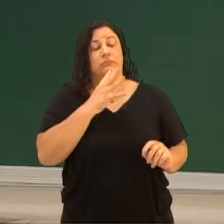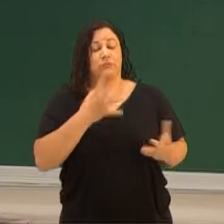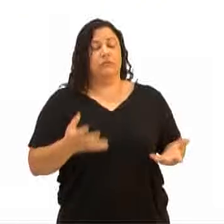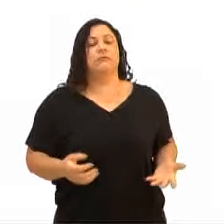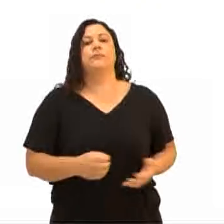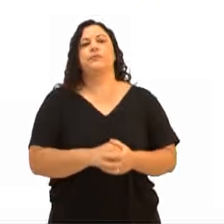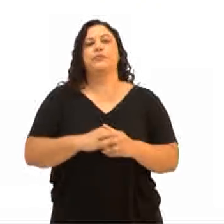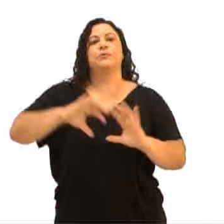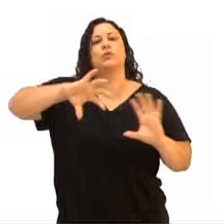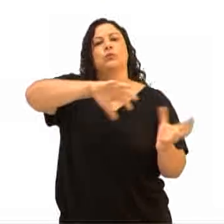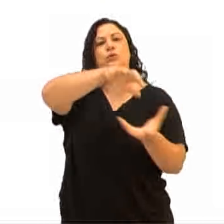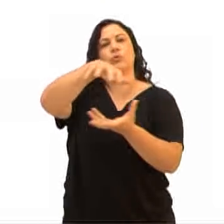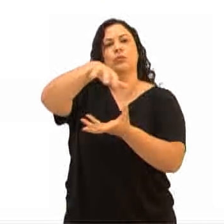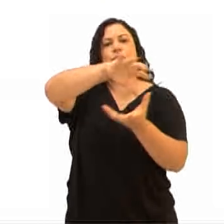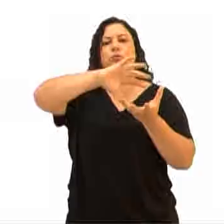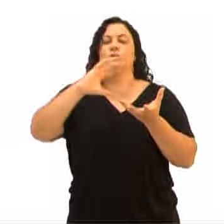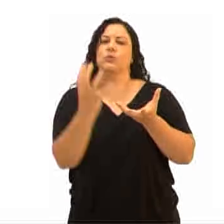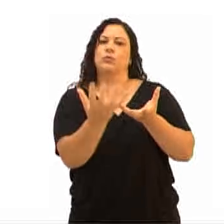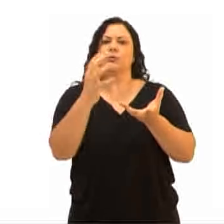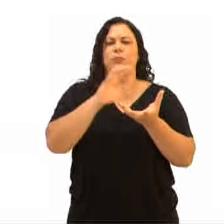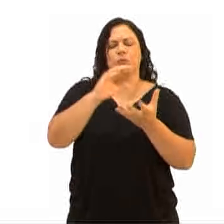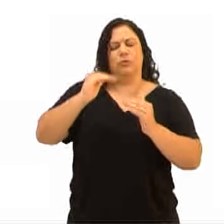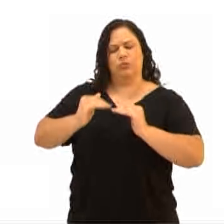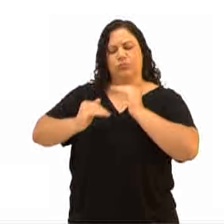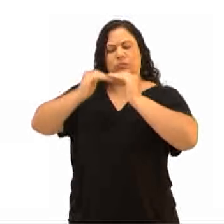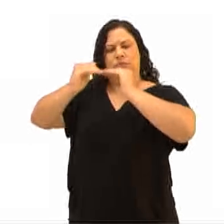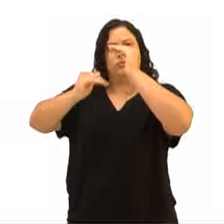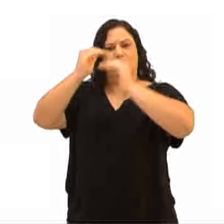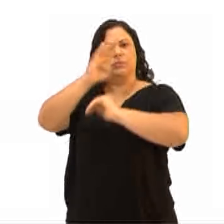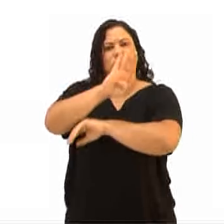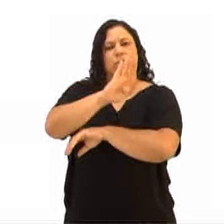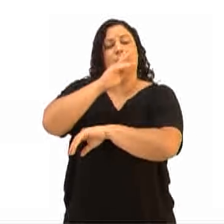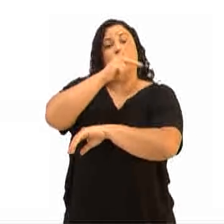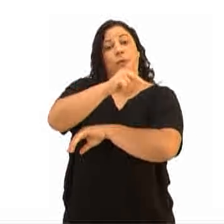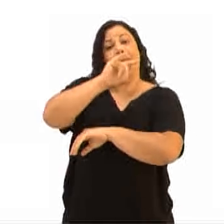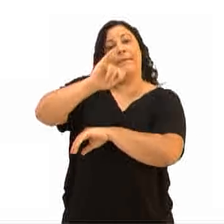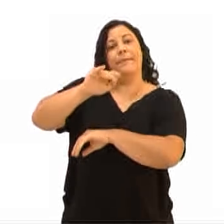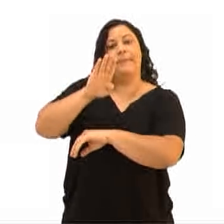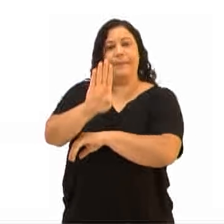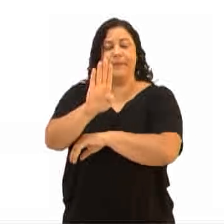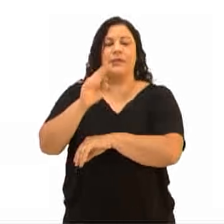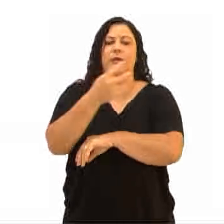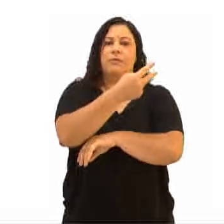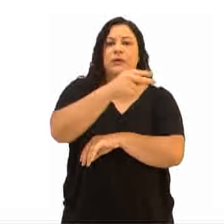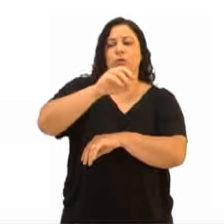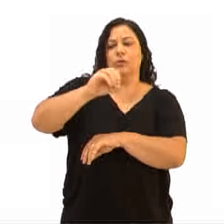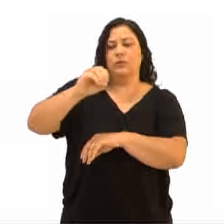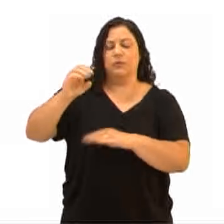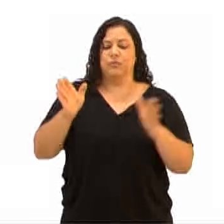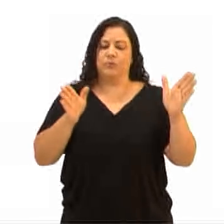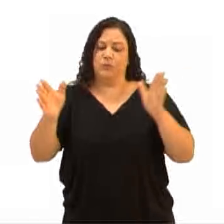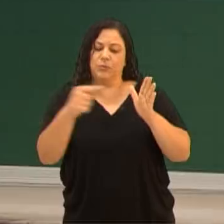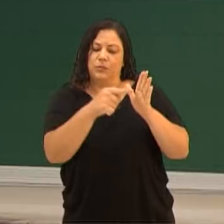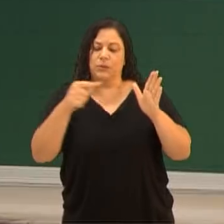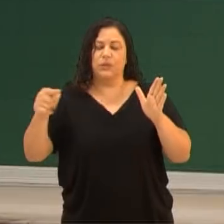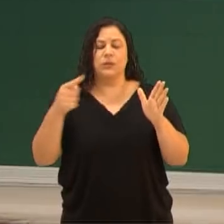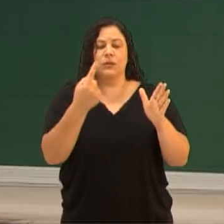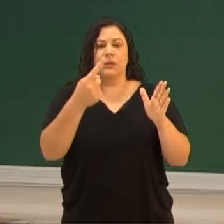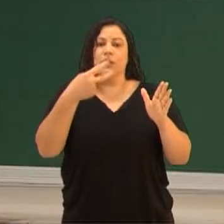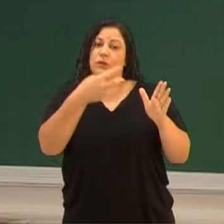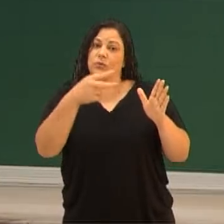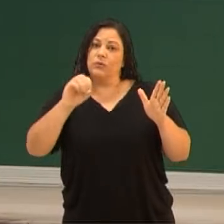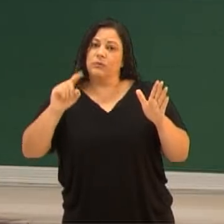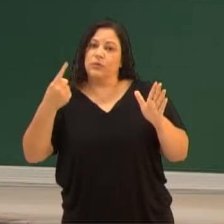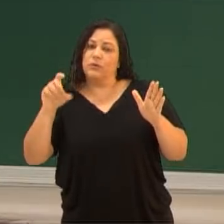continente registrou um crescimento do PIB, né, entre 2000 e 2018, característica do desenvolvimento africano,